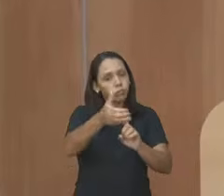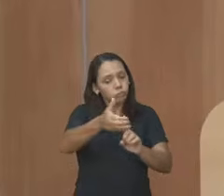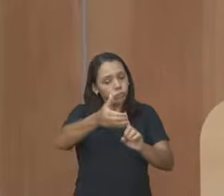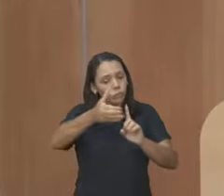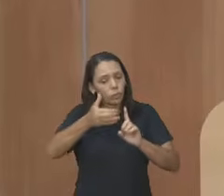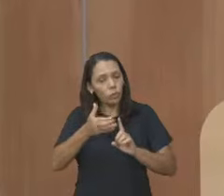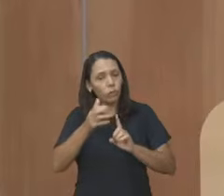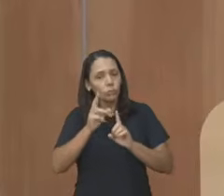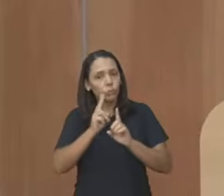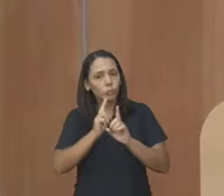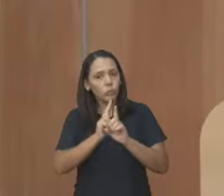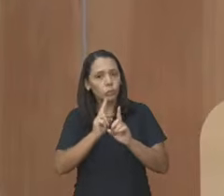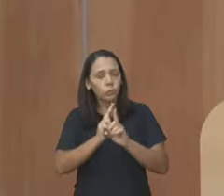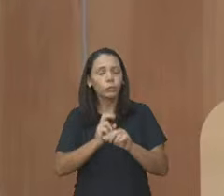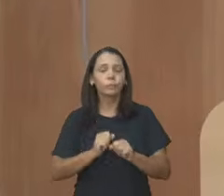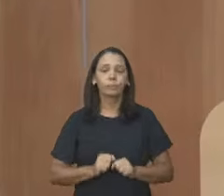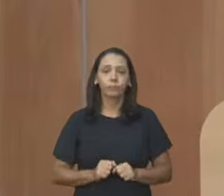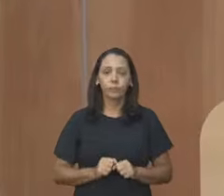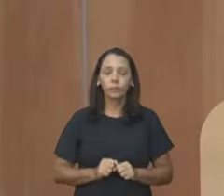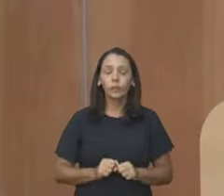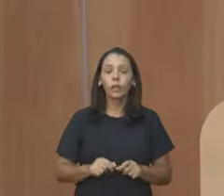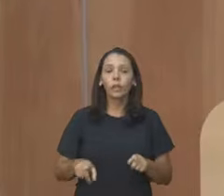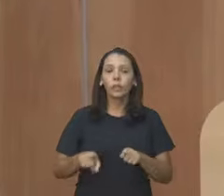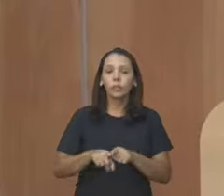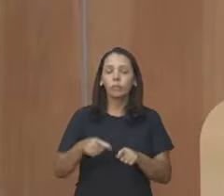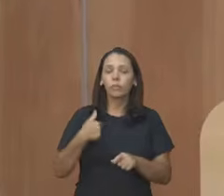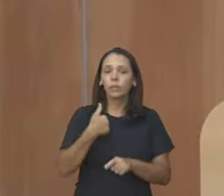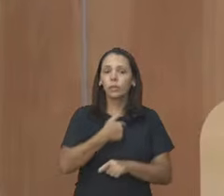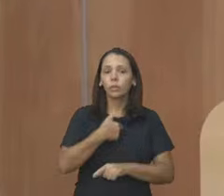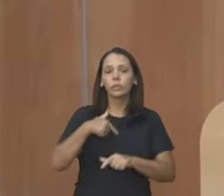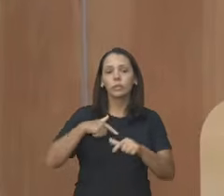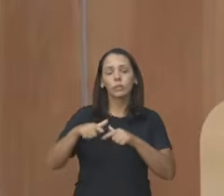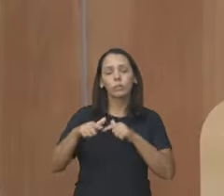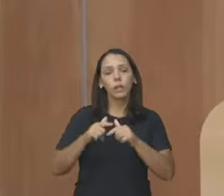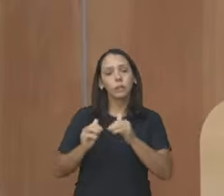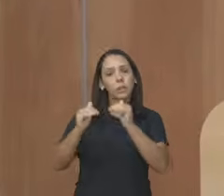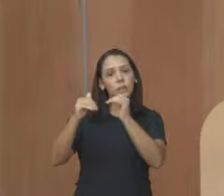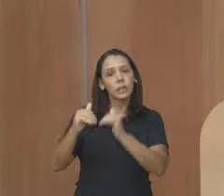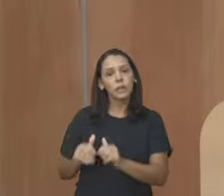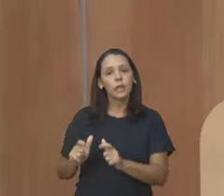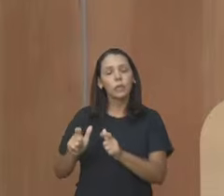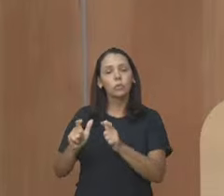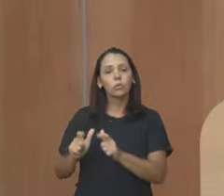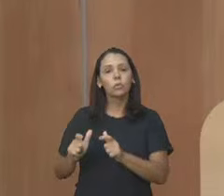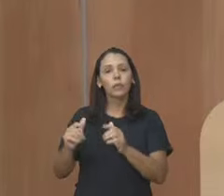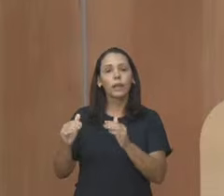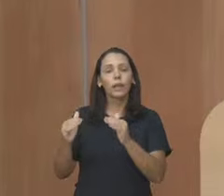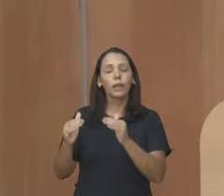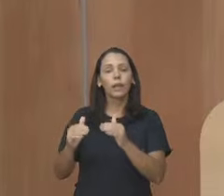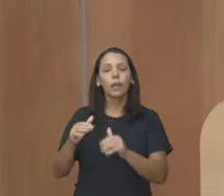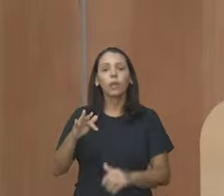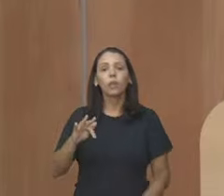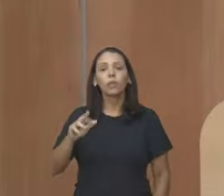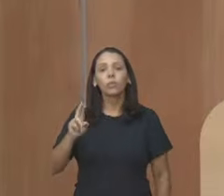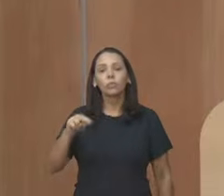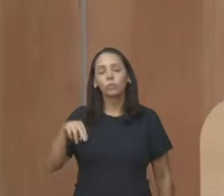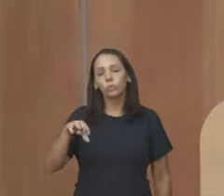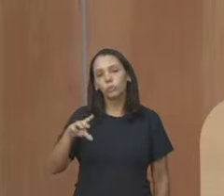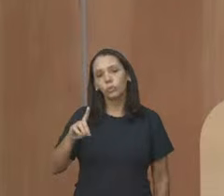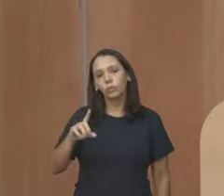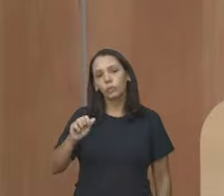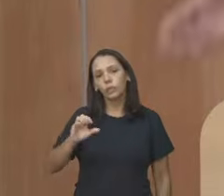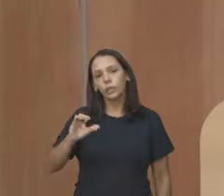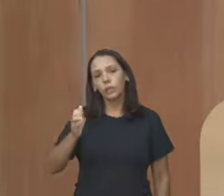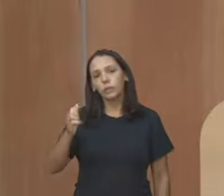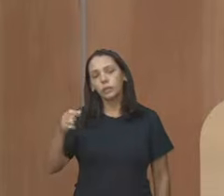trabalhos também é dentro da Fundação Casa. Aqui na Fundação Casa, Gabriel, tem um trabalho maravilhoso, né, que